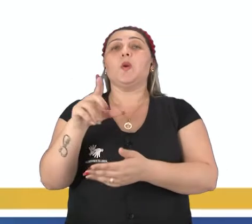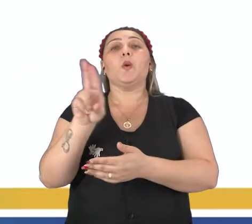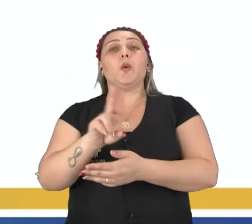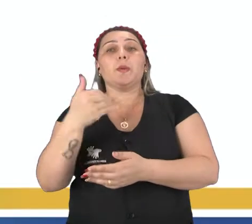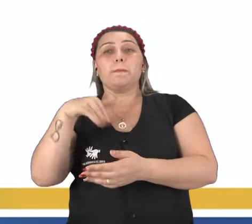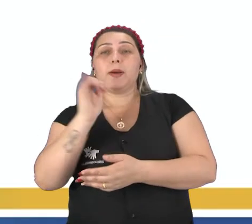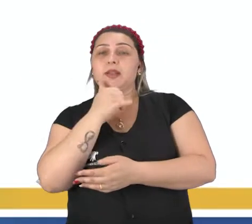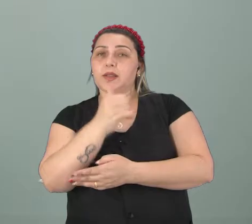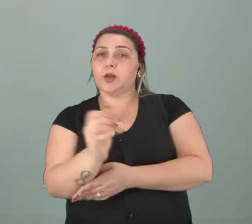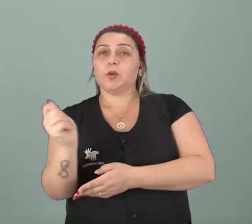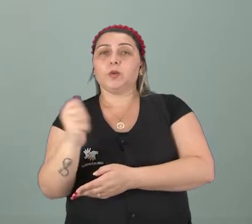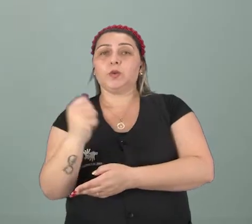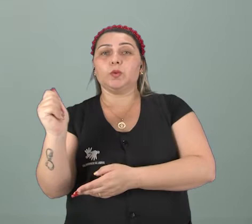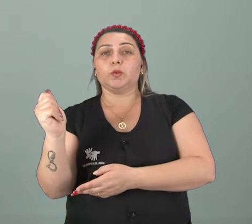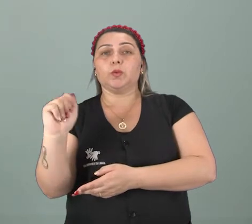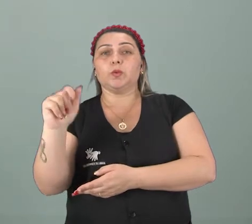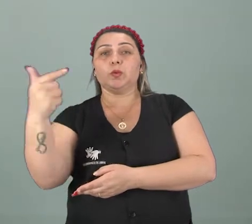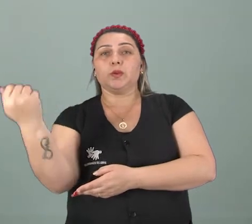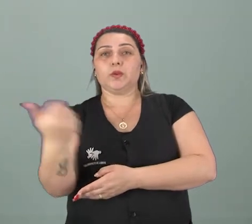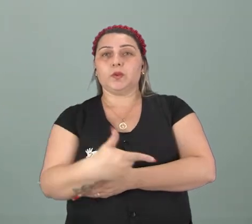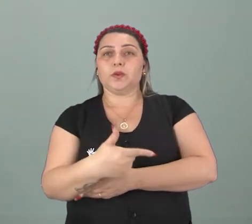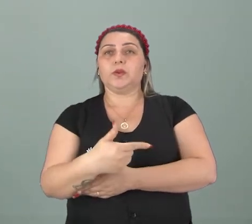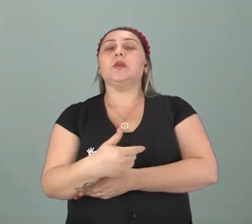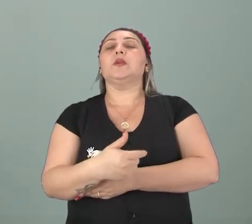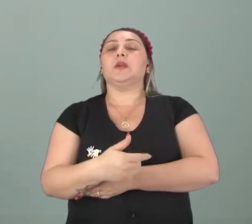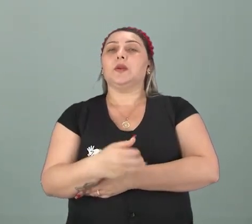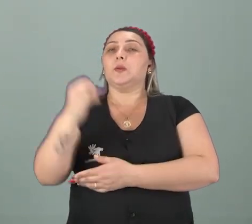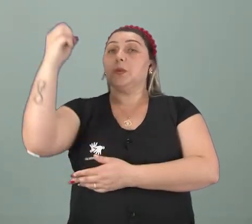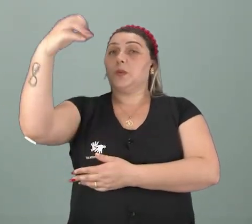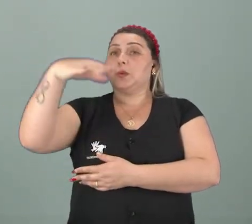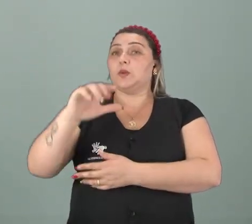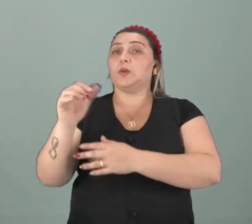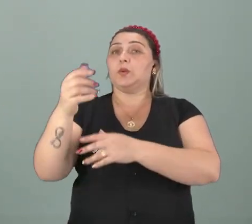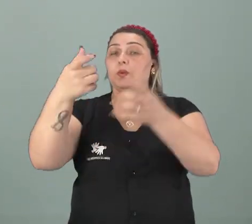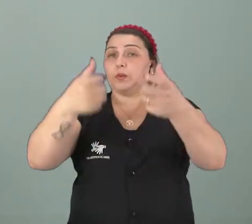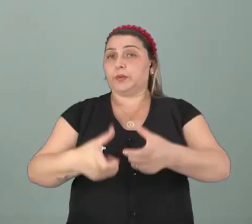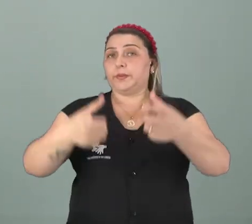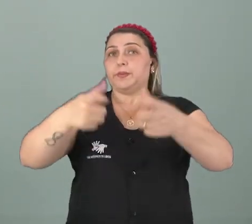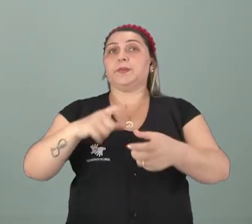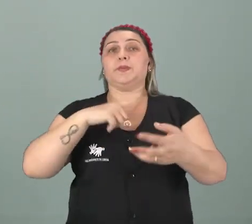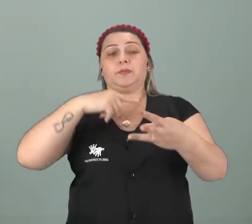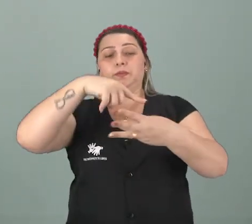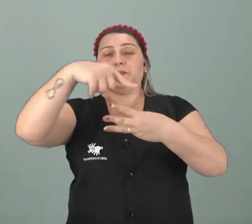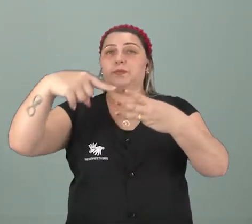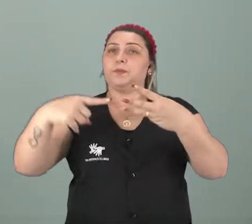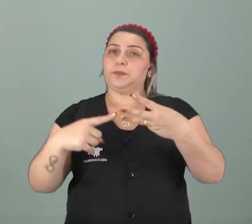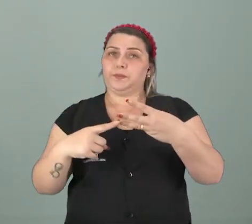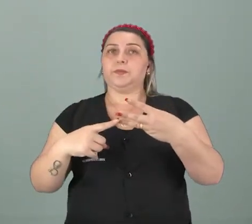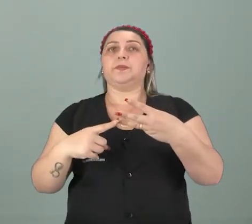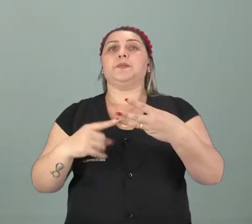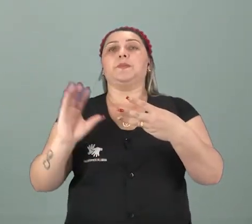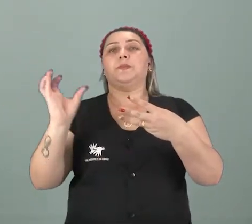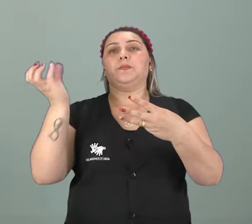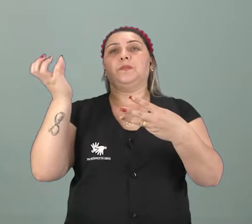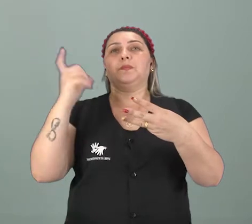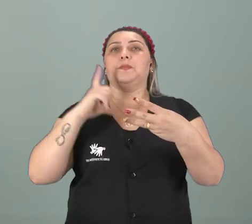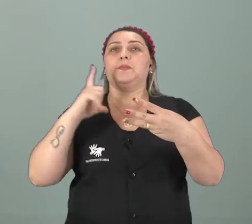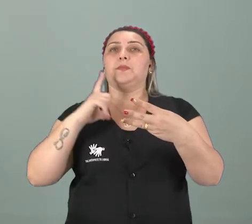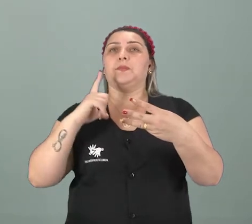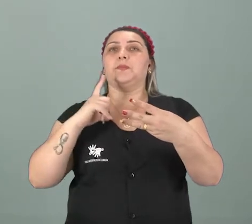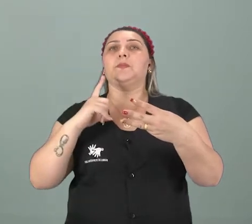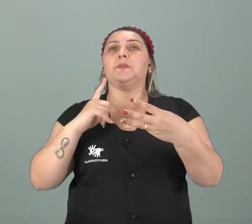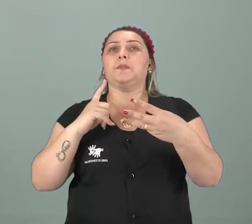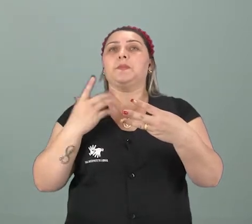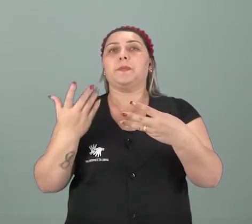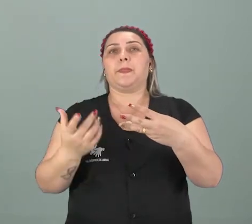mais energia elétrica do que outros, né? Para iluminar o ambiente, né? Então, nós temos aí três tipos de lâmpadas que existem no